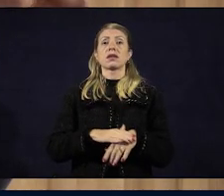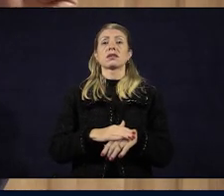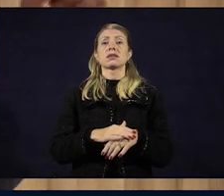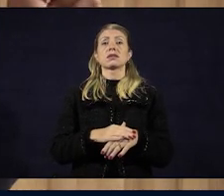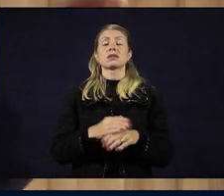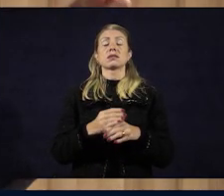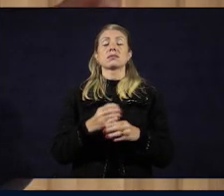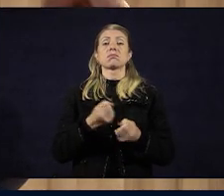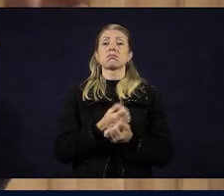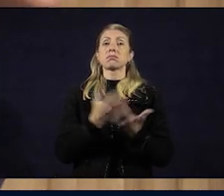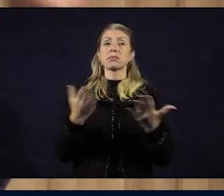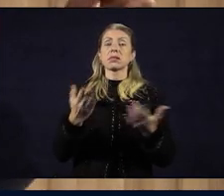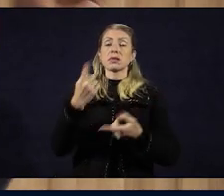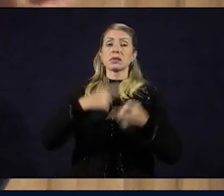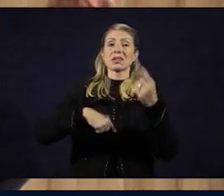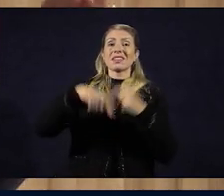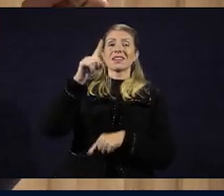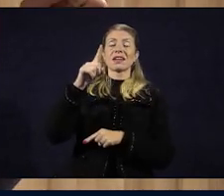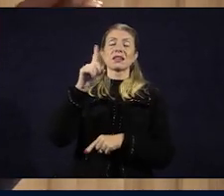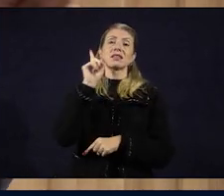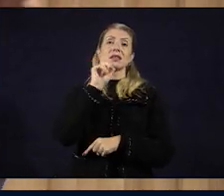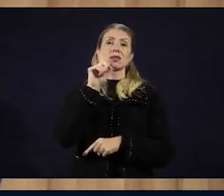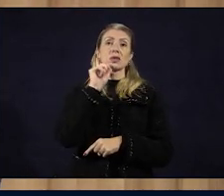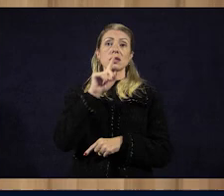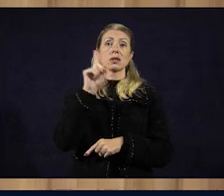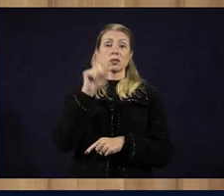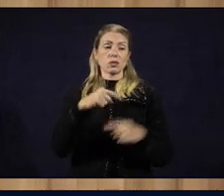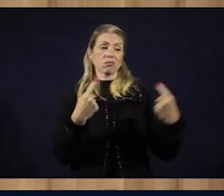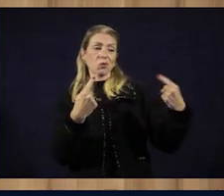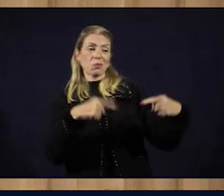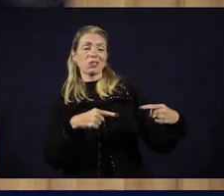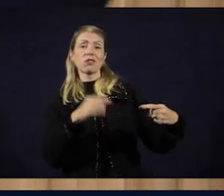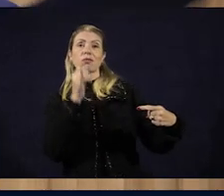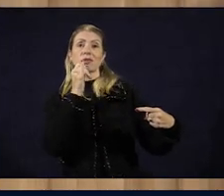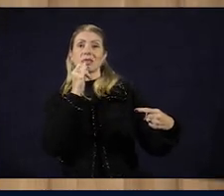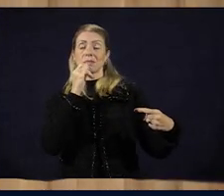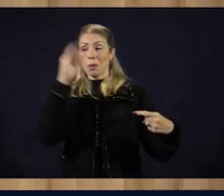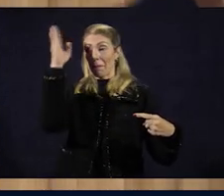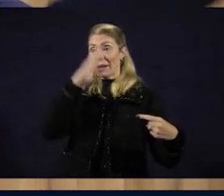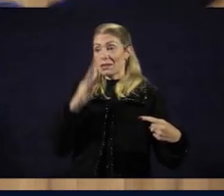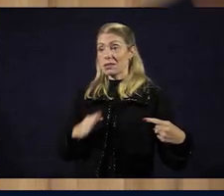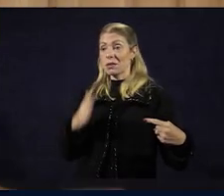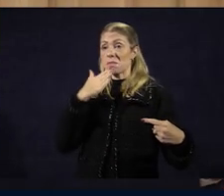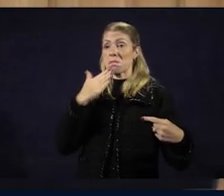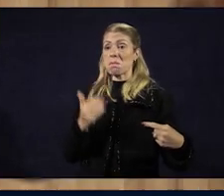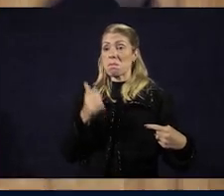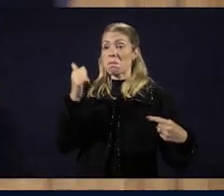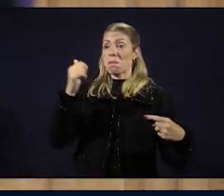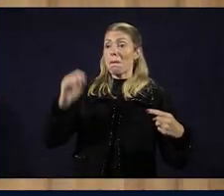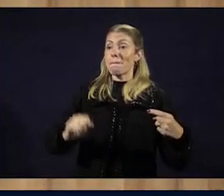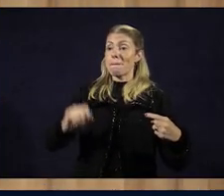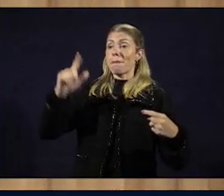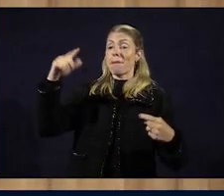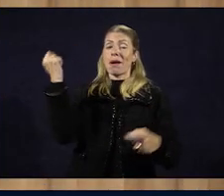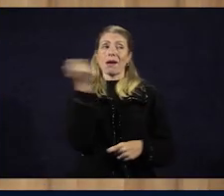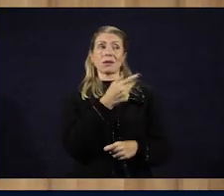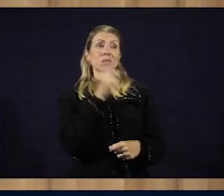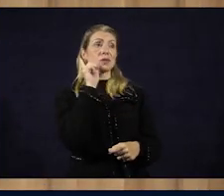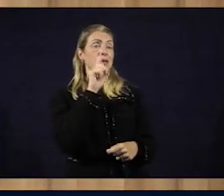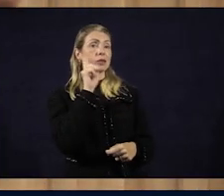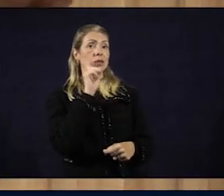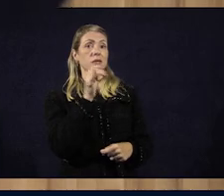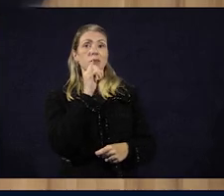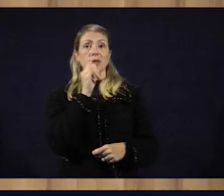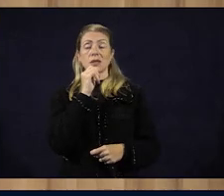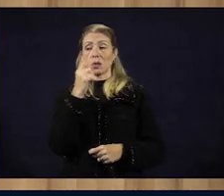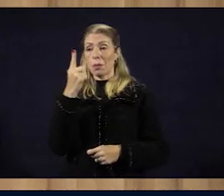em competitividade, em dólar por tonelada, para levar, por exemplo, uma tonelada de soja aqui do Mato Grosso para colocar na